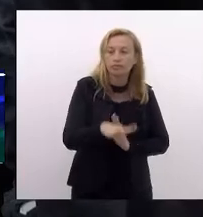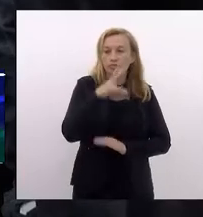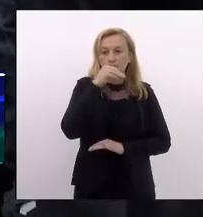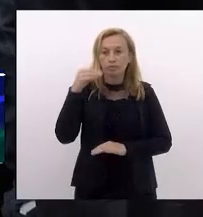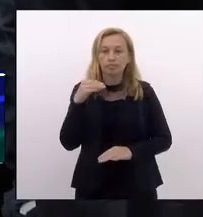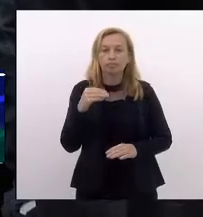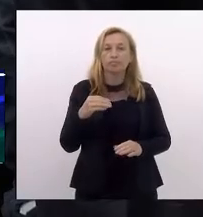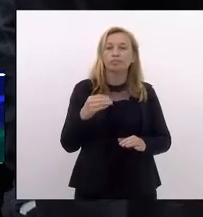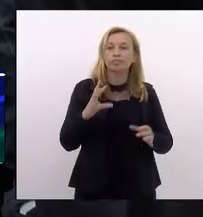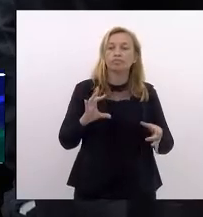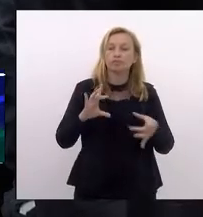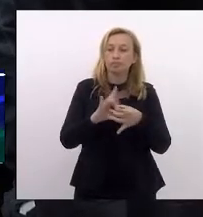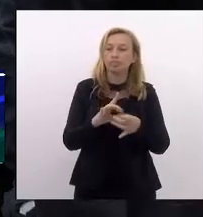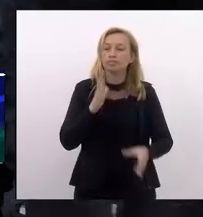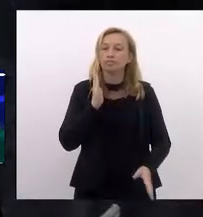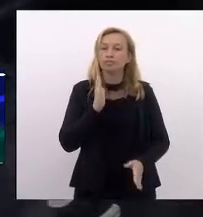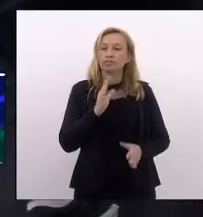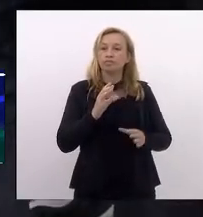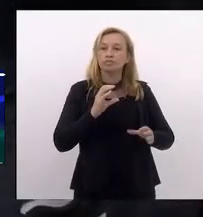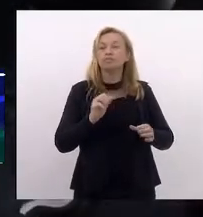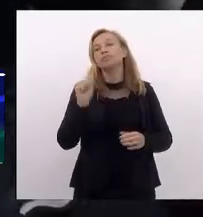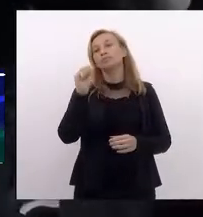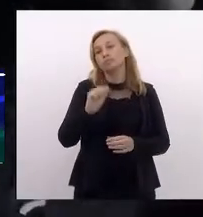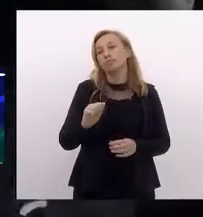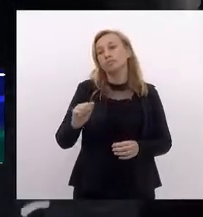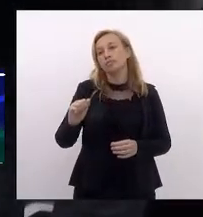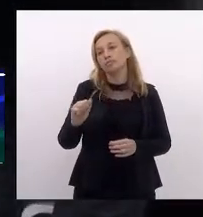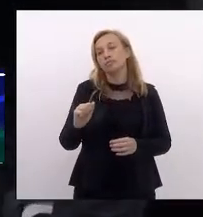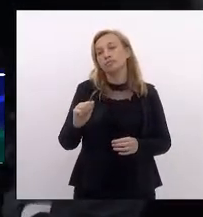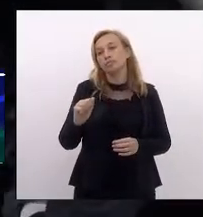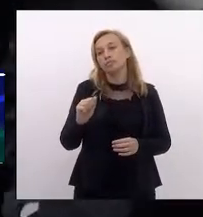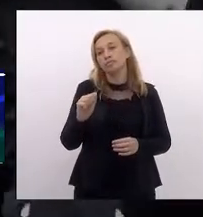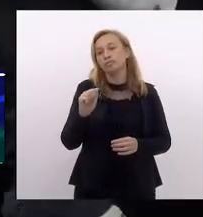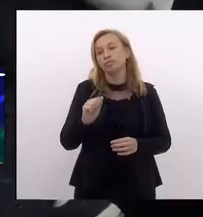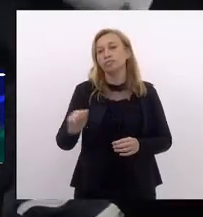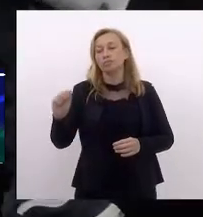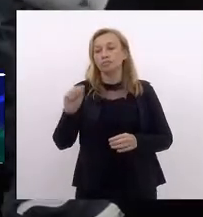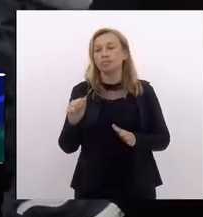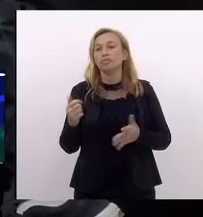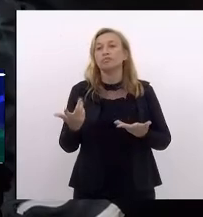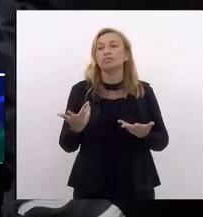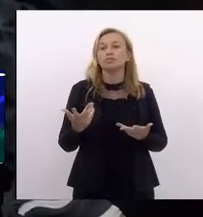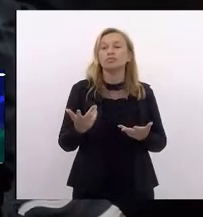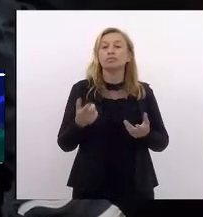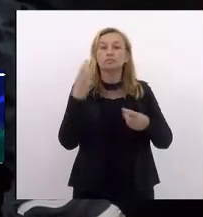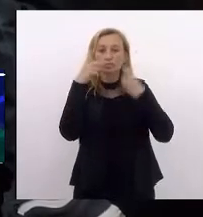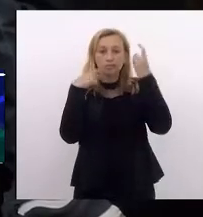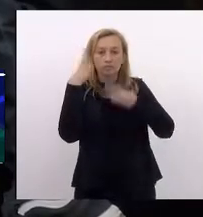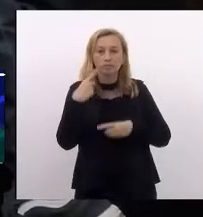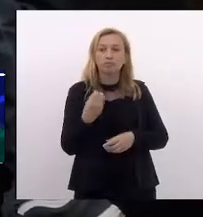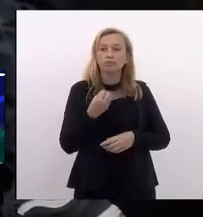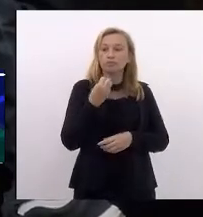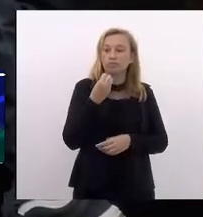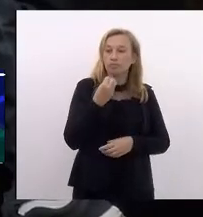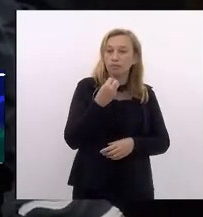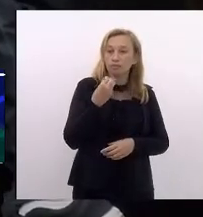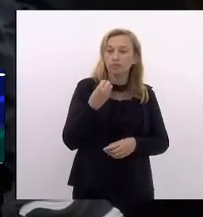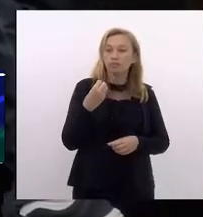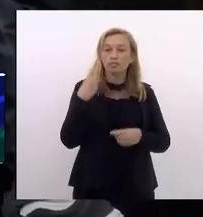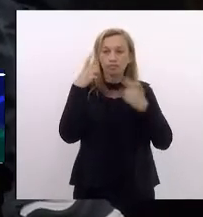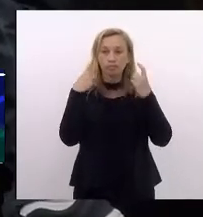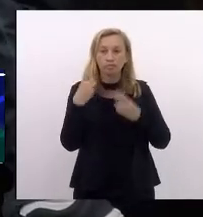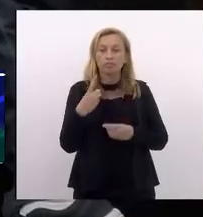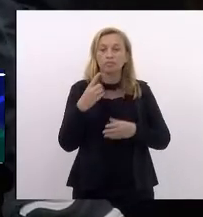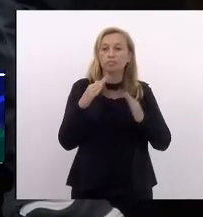inclusive com a Organização das Nações Unidas e é muito bom ver a preocupação desta casa na